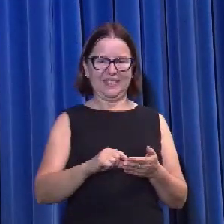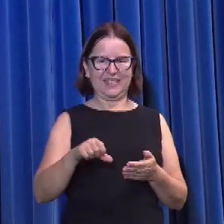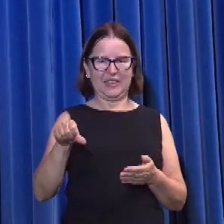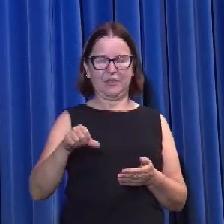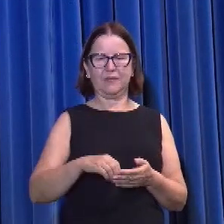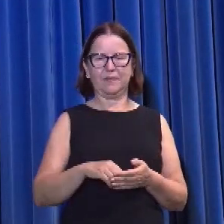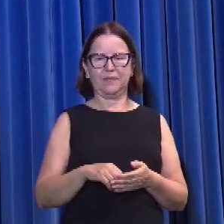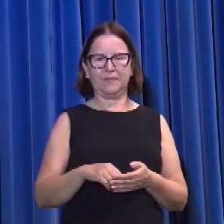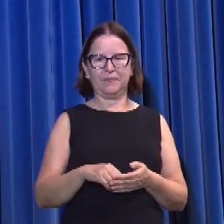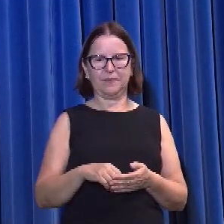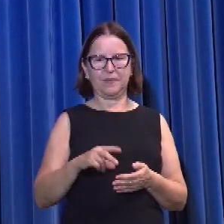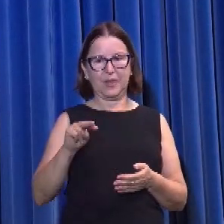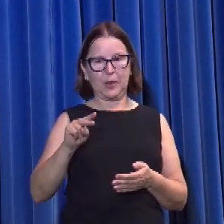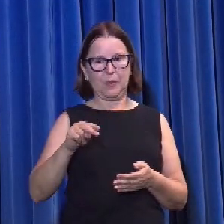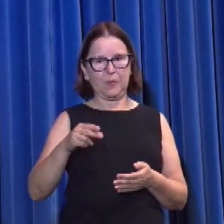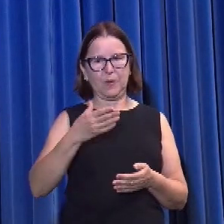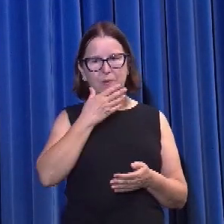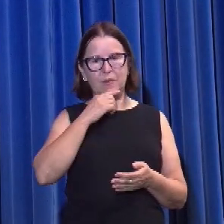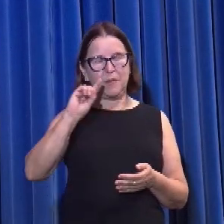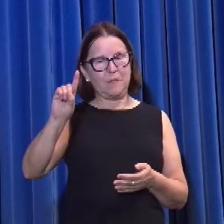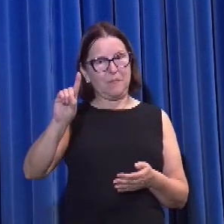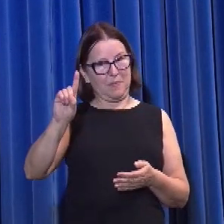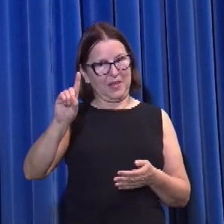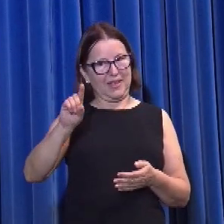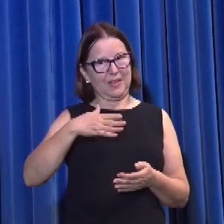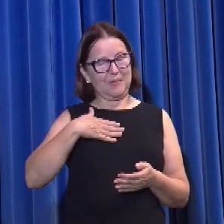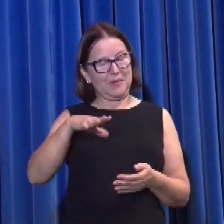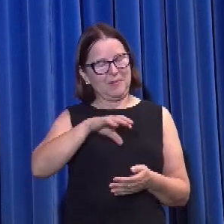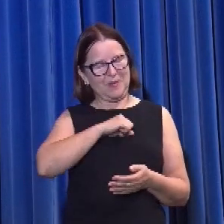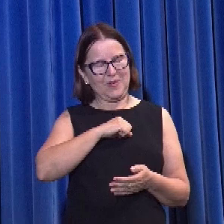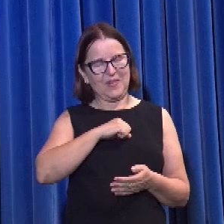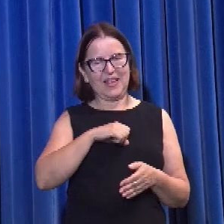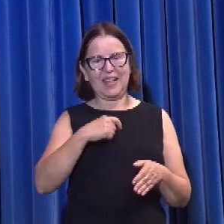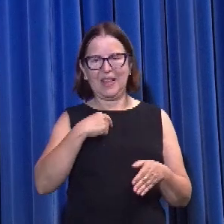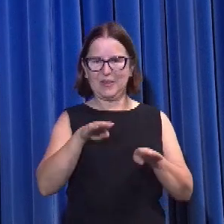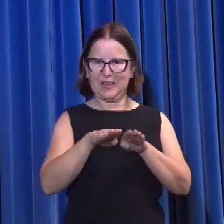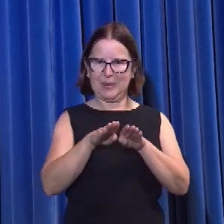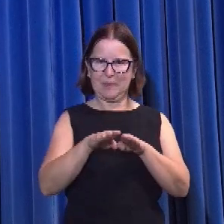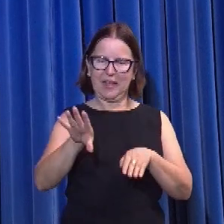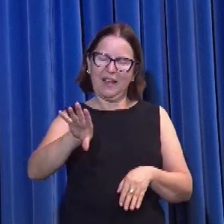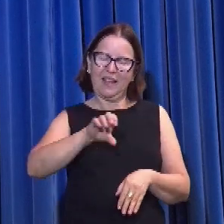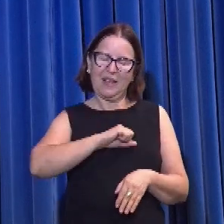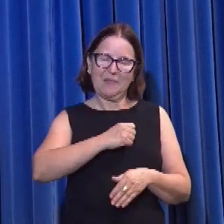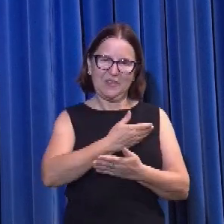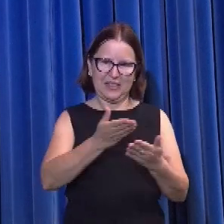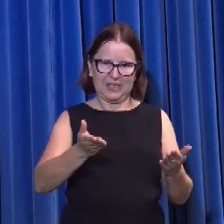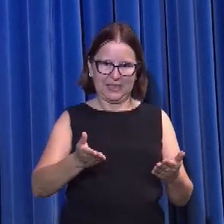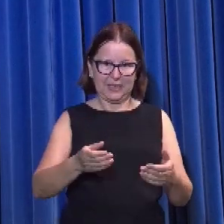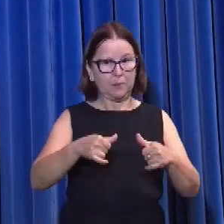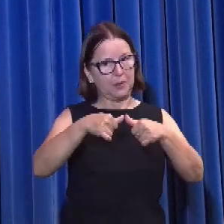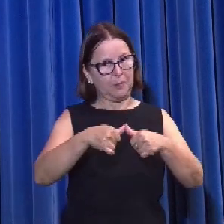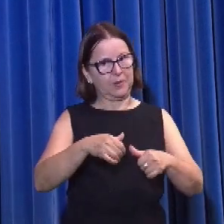Como o Pai me amou, também eu vos amei. Permanecei no meu amor.